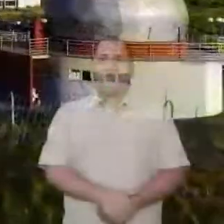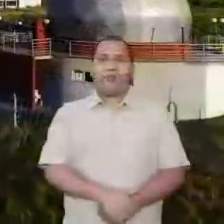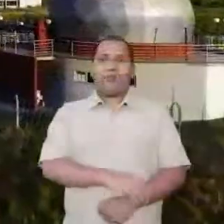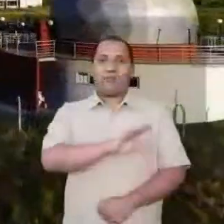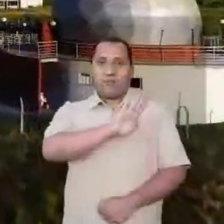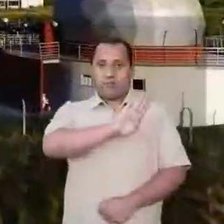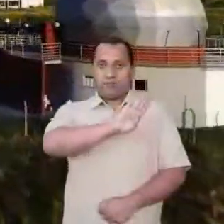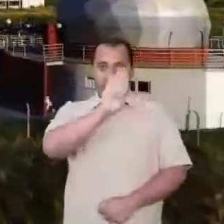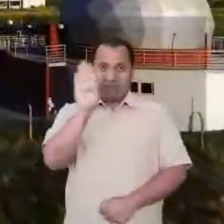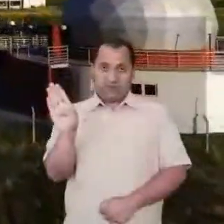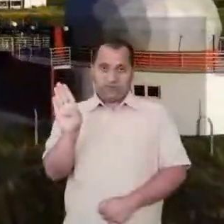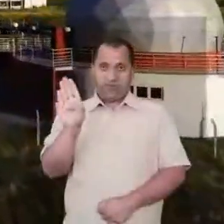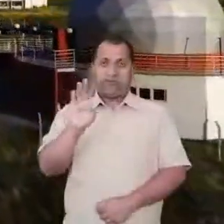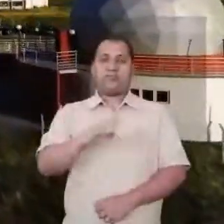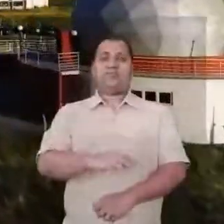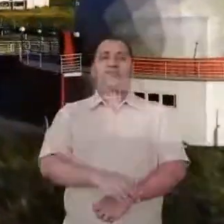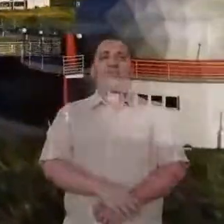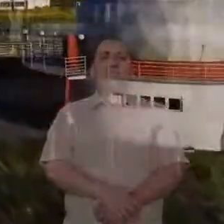Bagé.